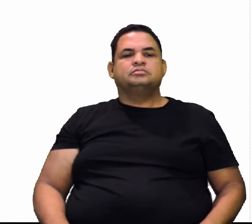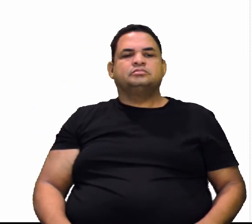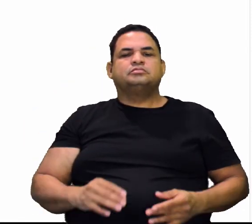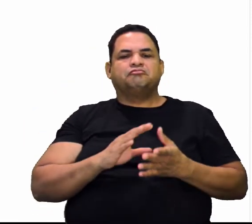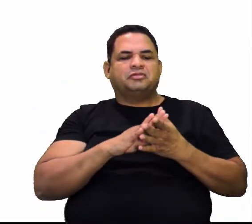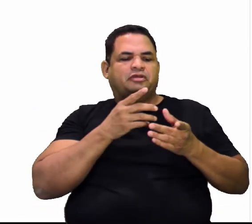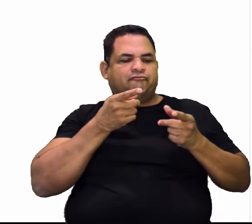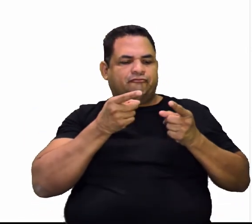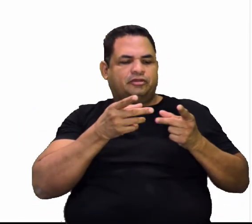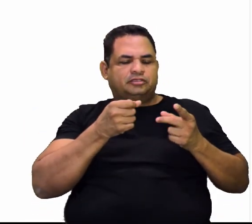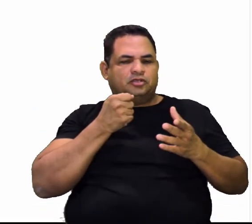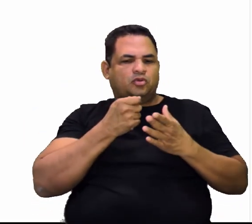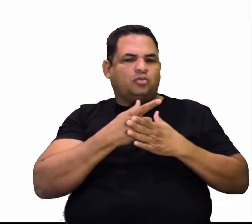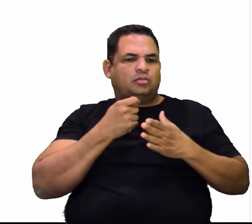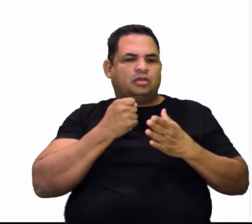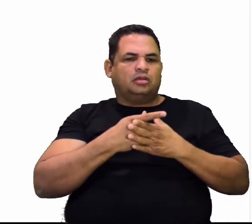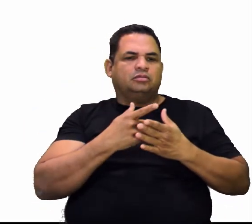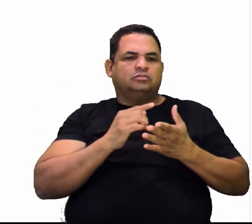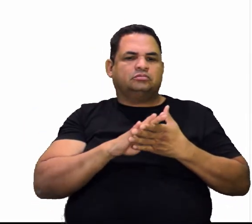essencialmente comercial,